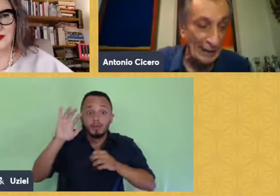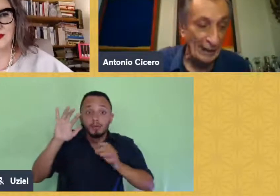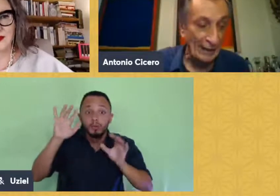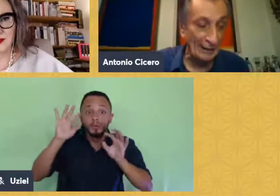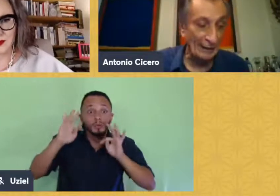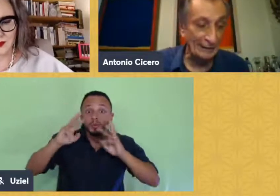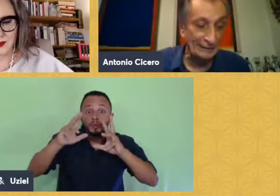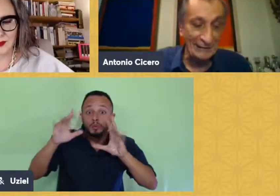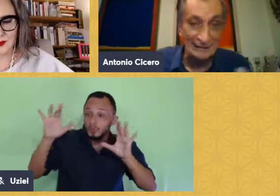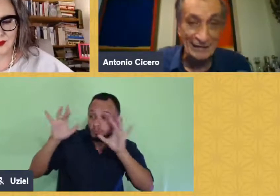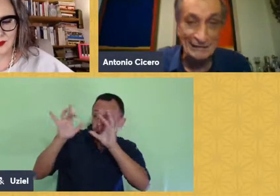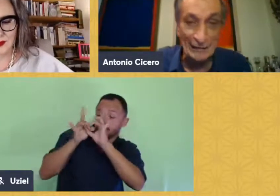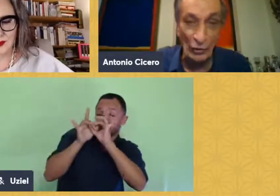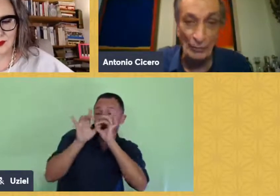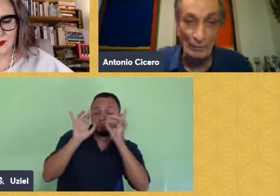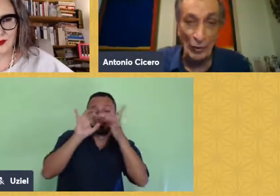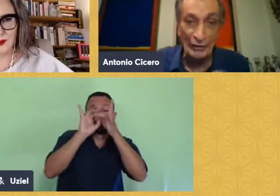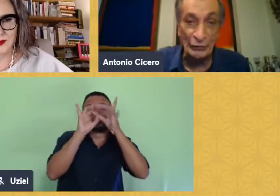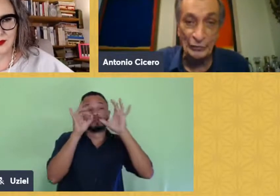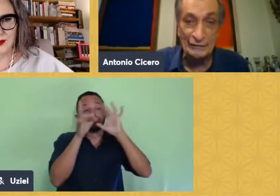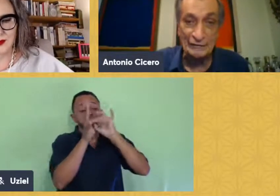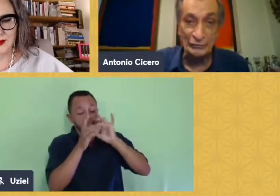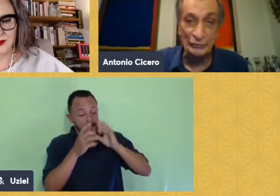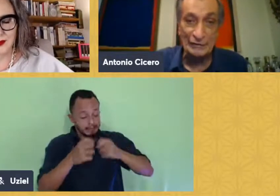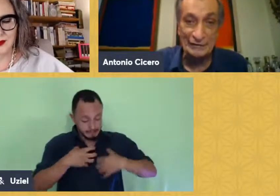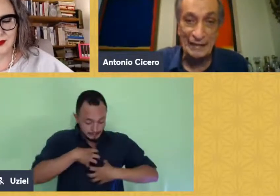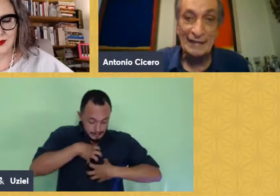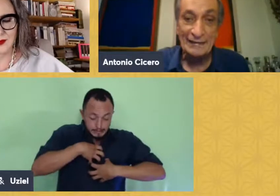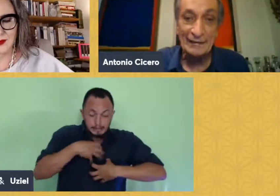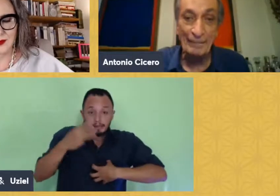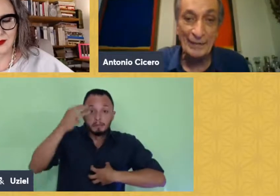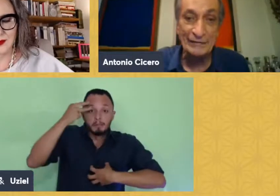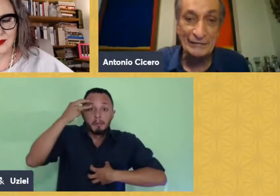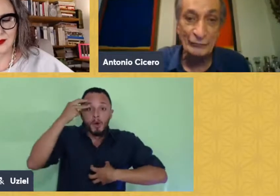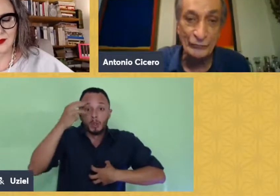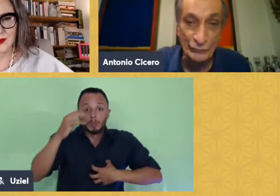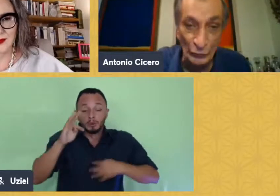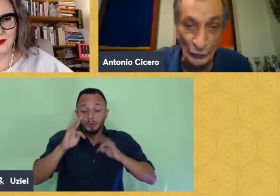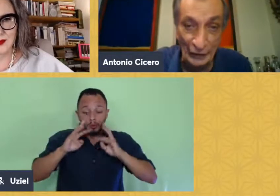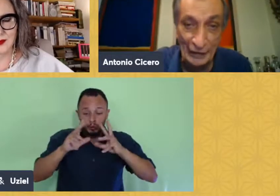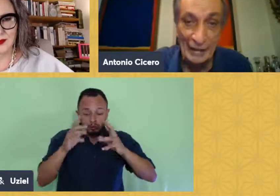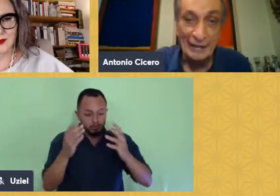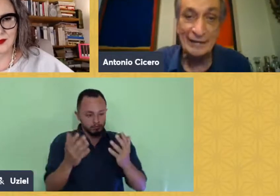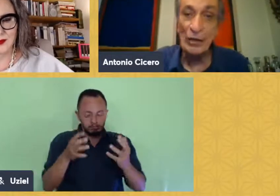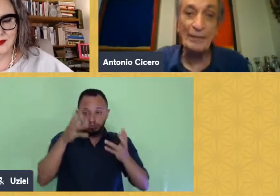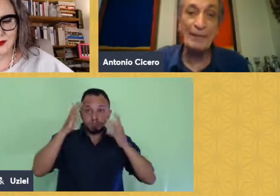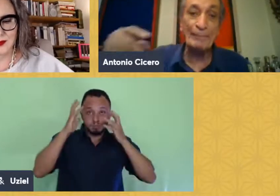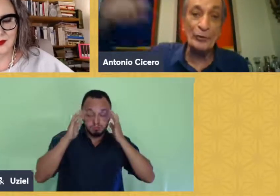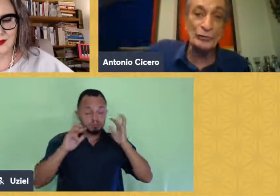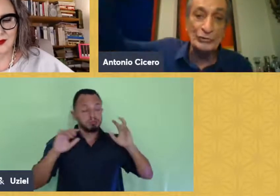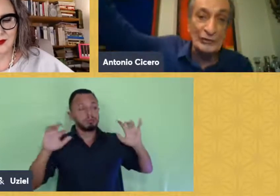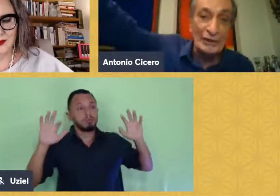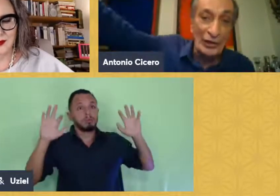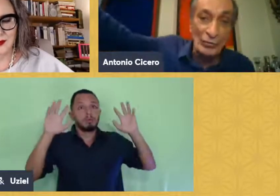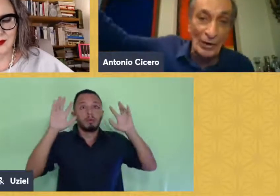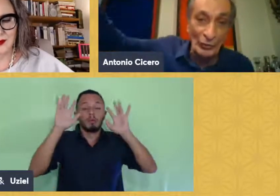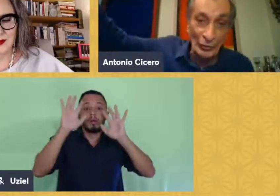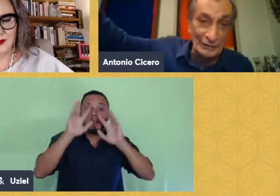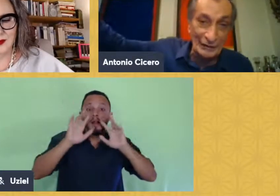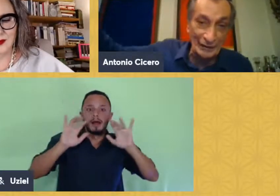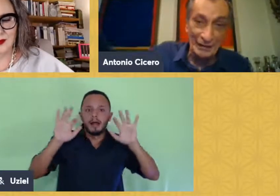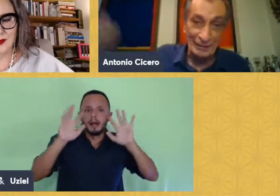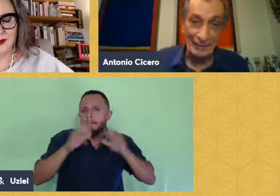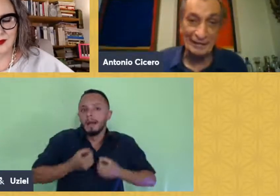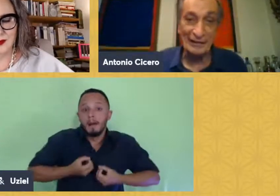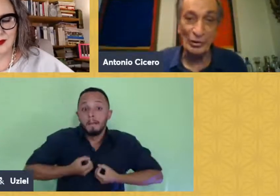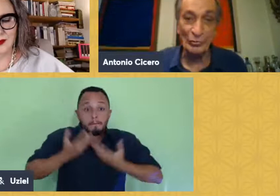fundem, sensação, memória, todas essas coisas de repente se fundem, e não para produzir nenhuma